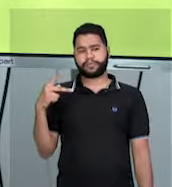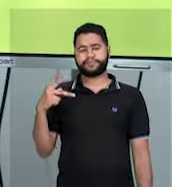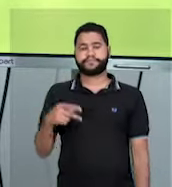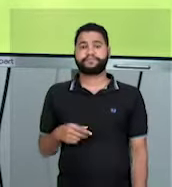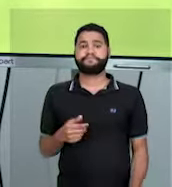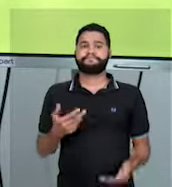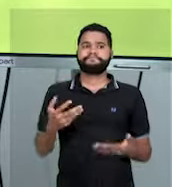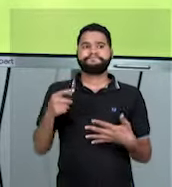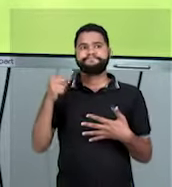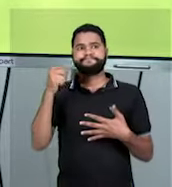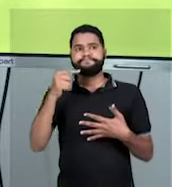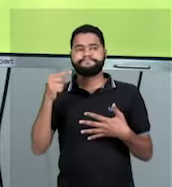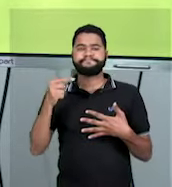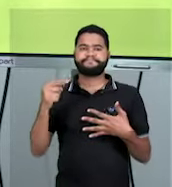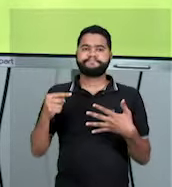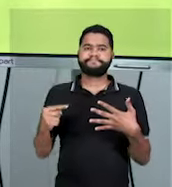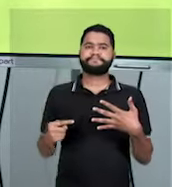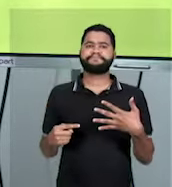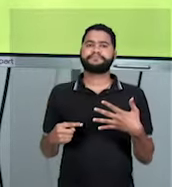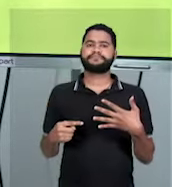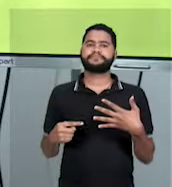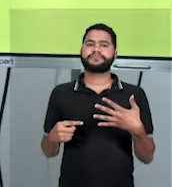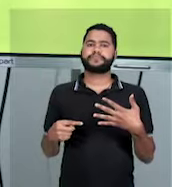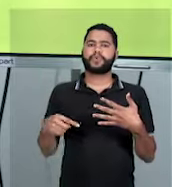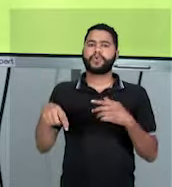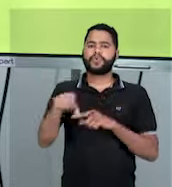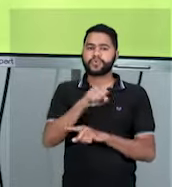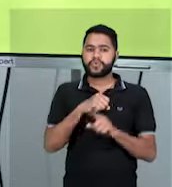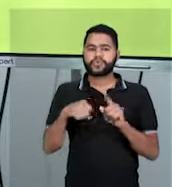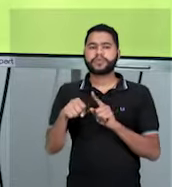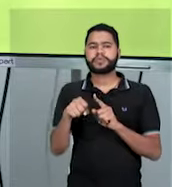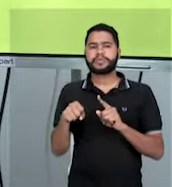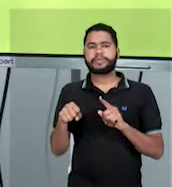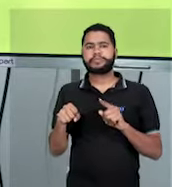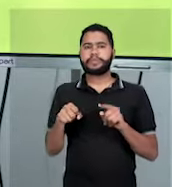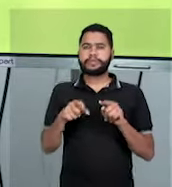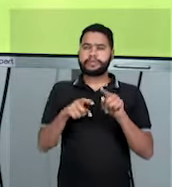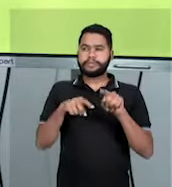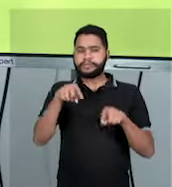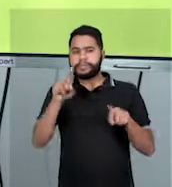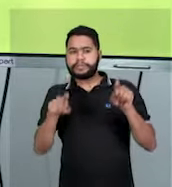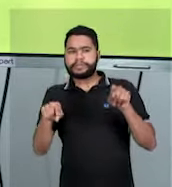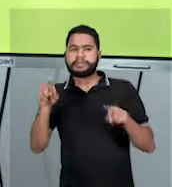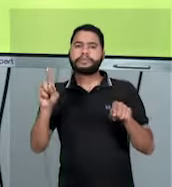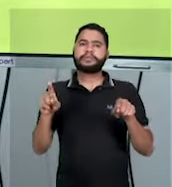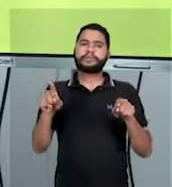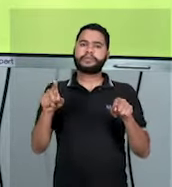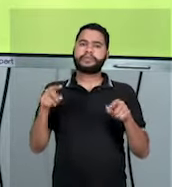As questões sociais e a instabilidade política fez